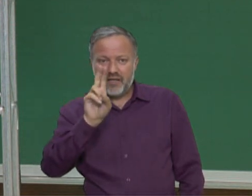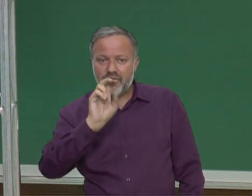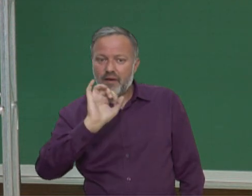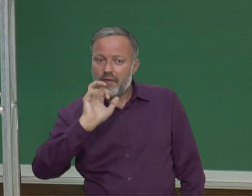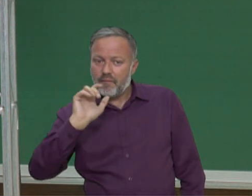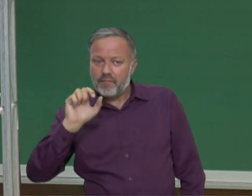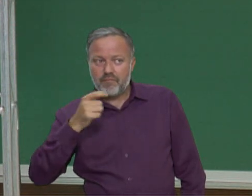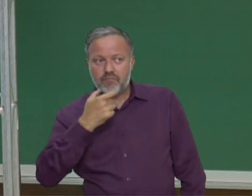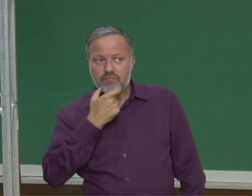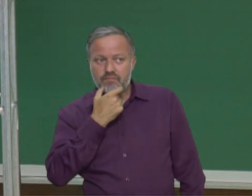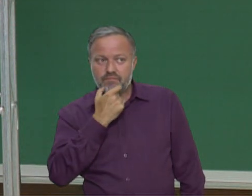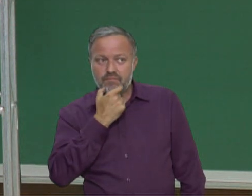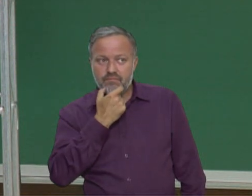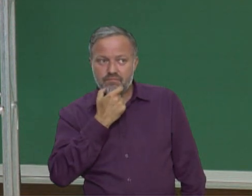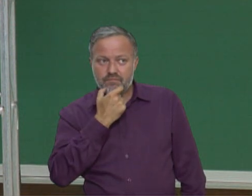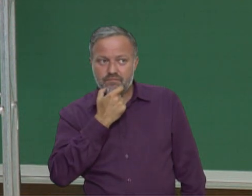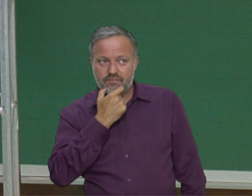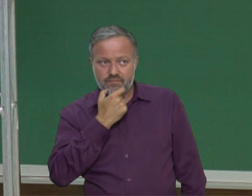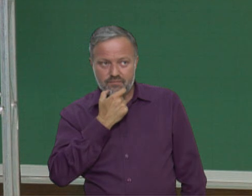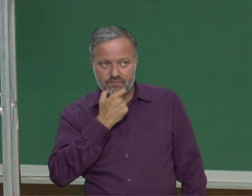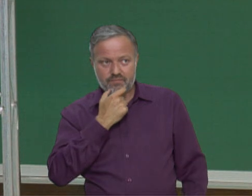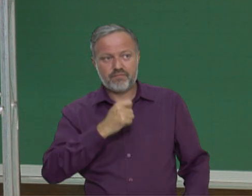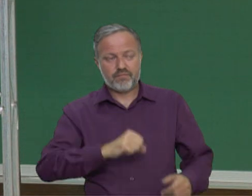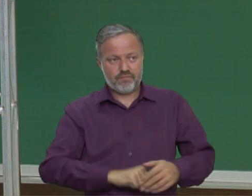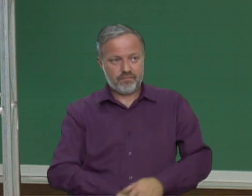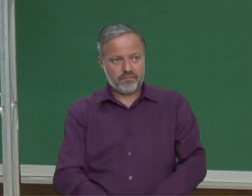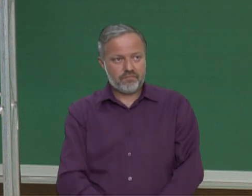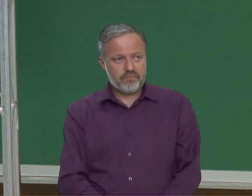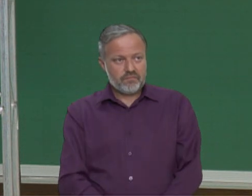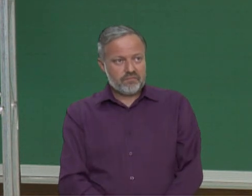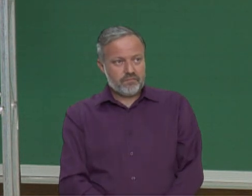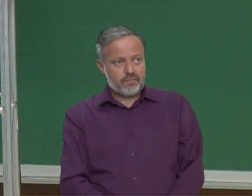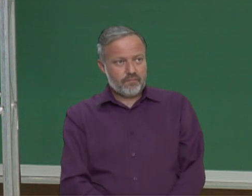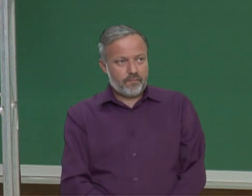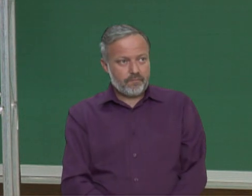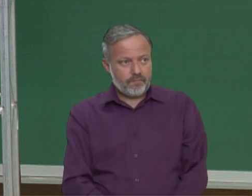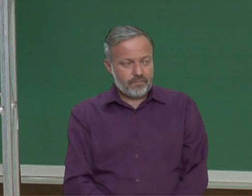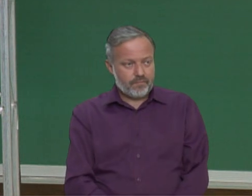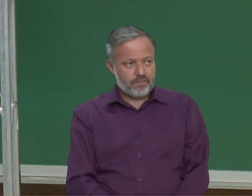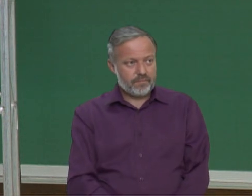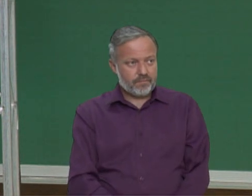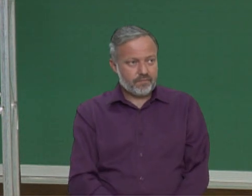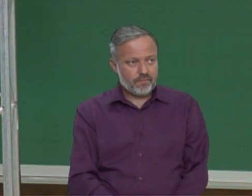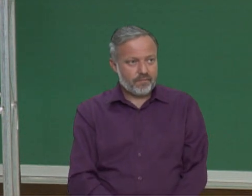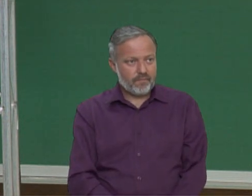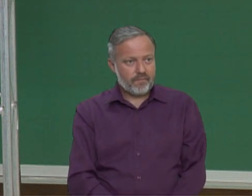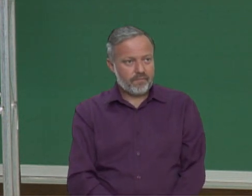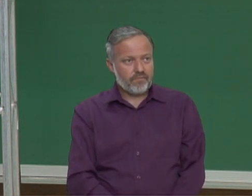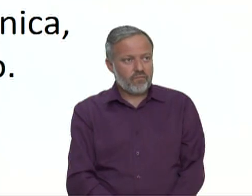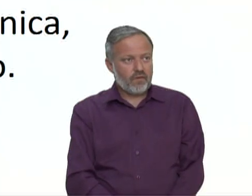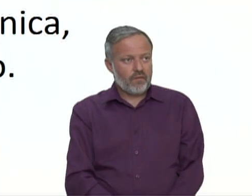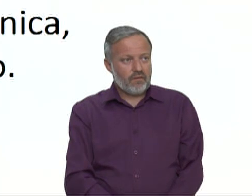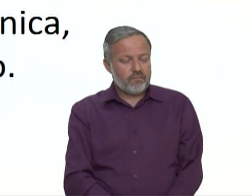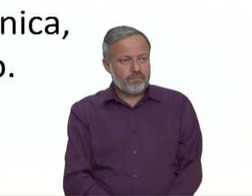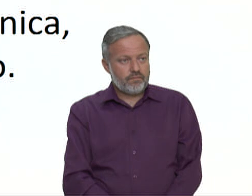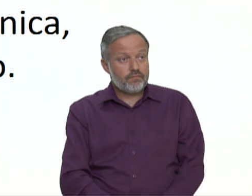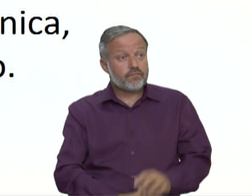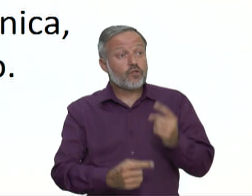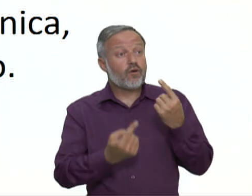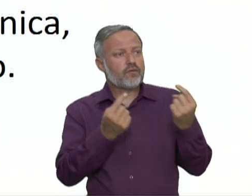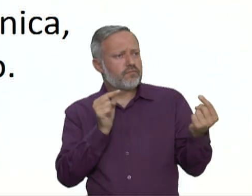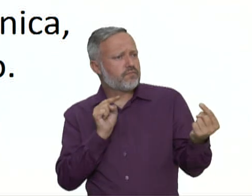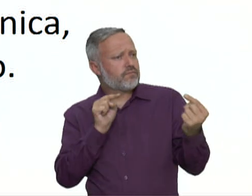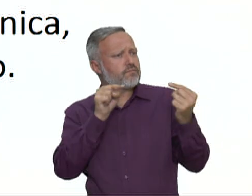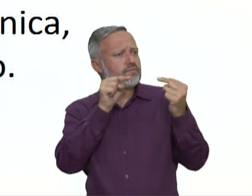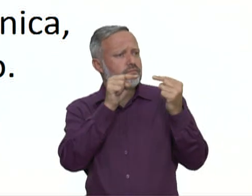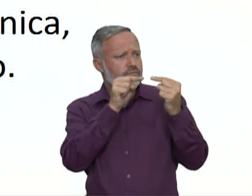que é a África do Sul ali representada pela letra S, tá? Incluída depois ao grupo, tá bom? Vamos lá.